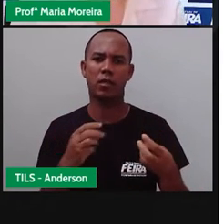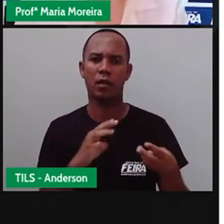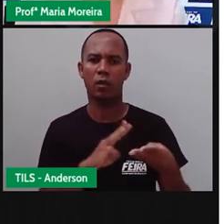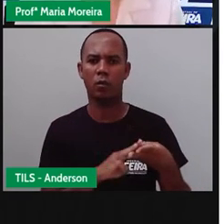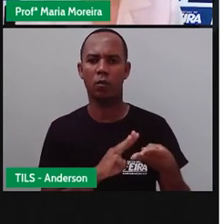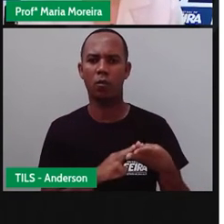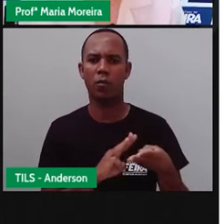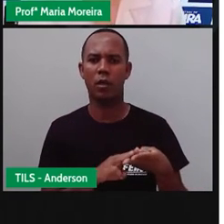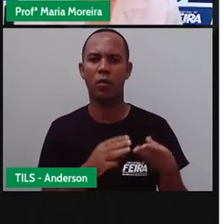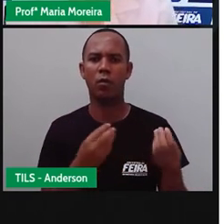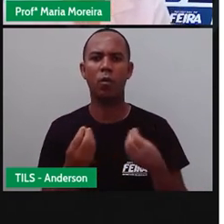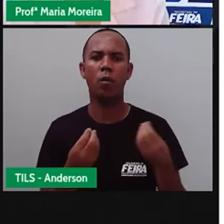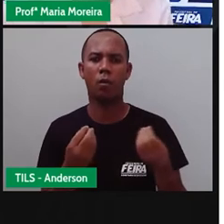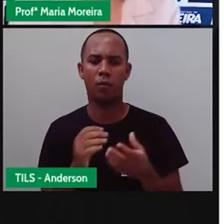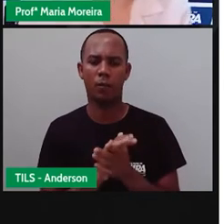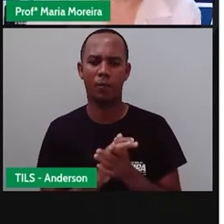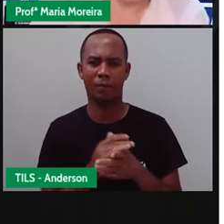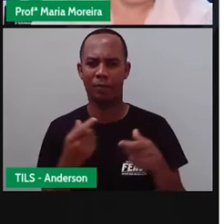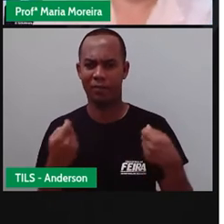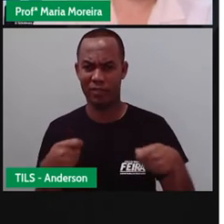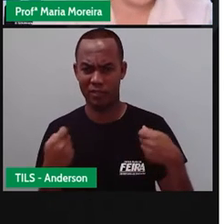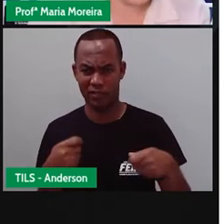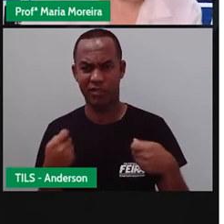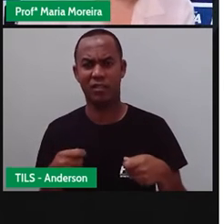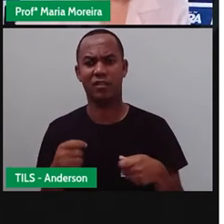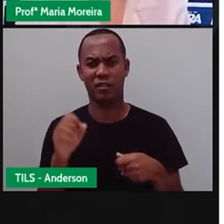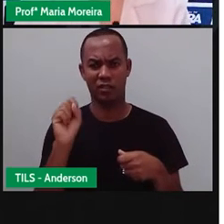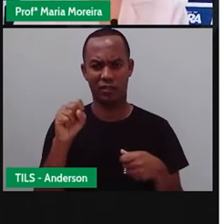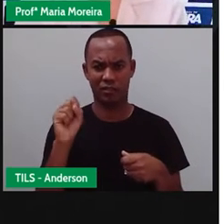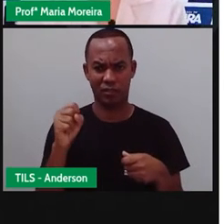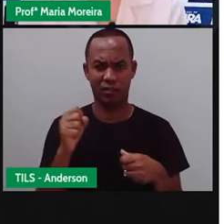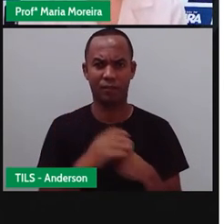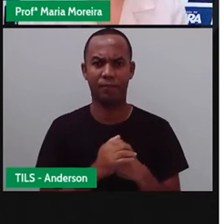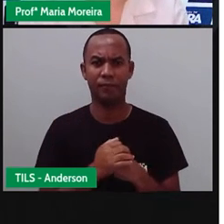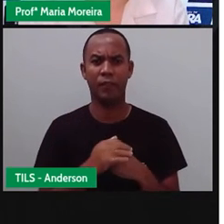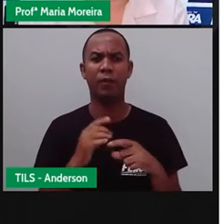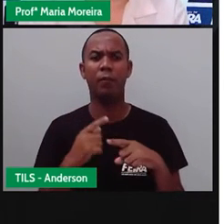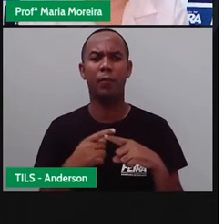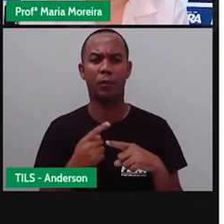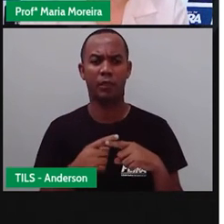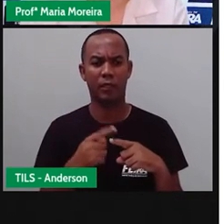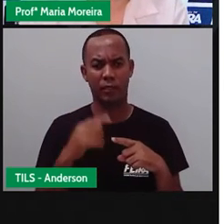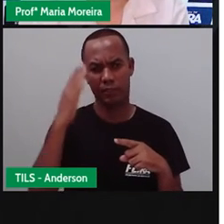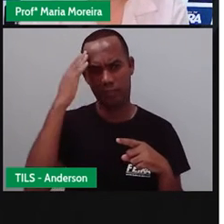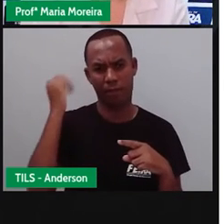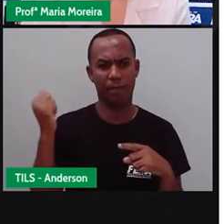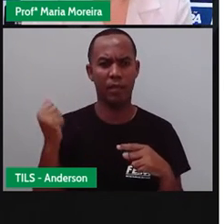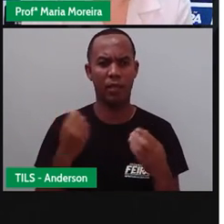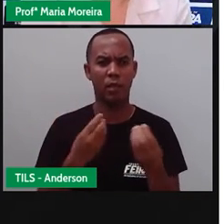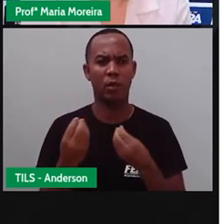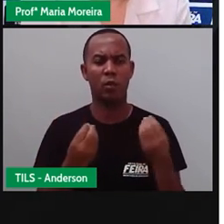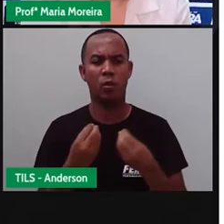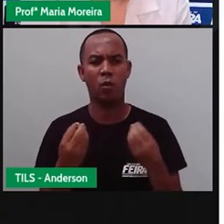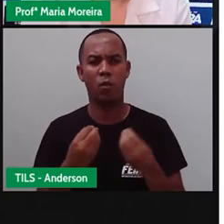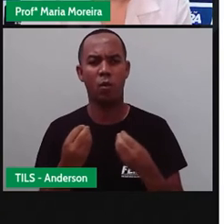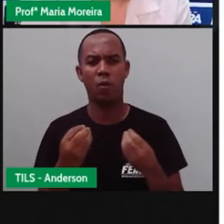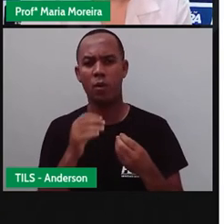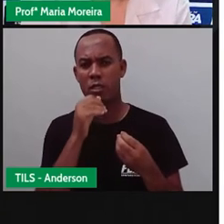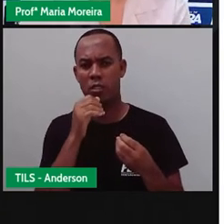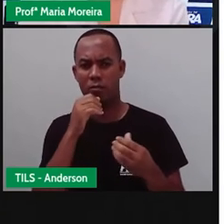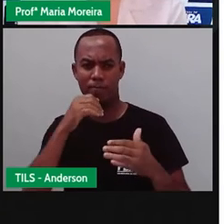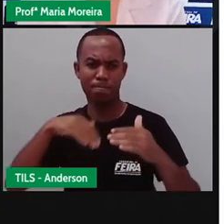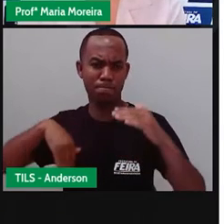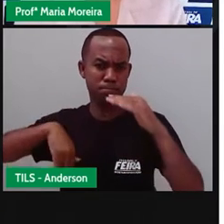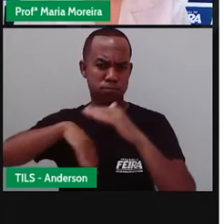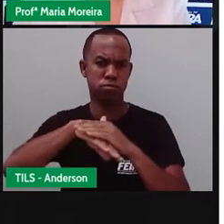o jogador de futebol não precisa precisa sabe porque precisa porque ele precisa saber até a força que ele vai bater na bola